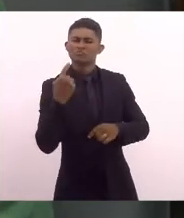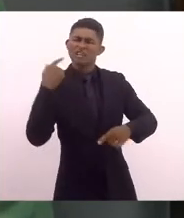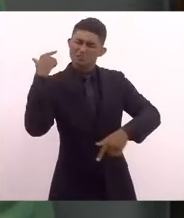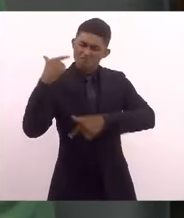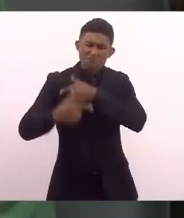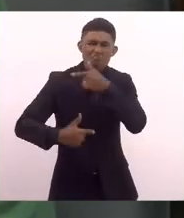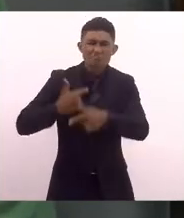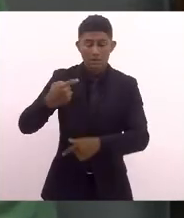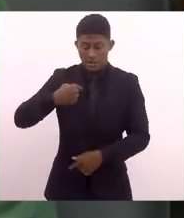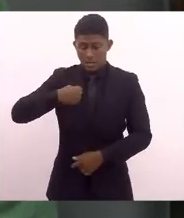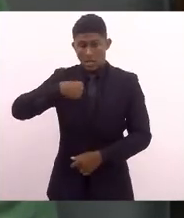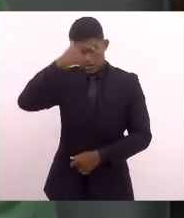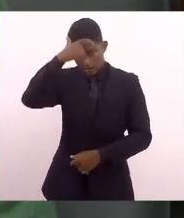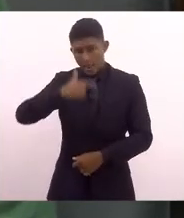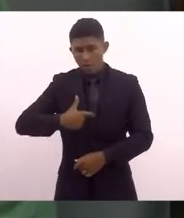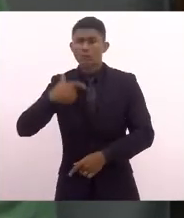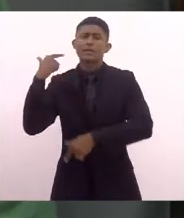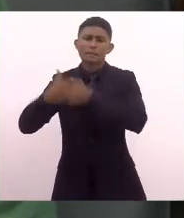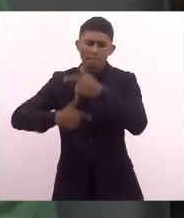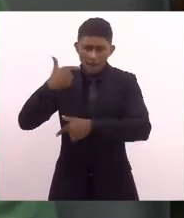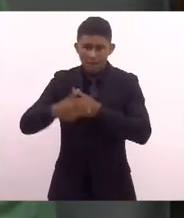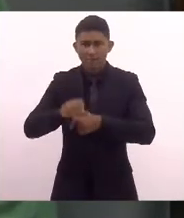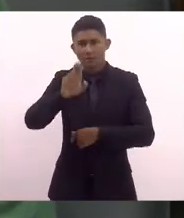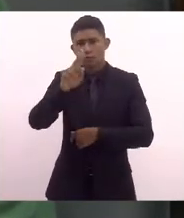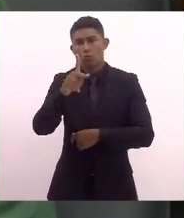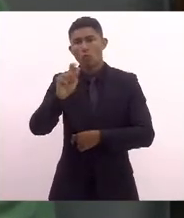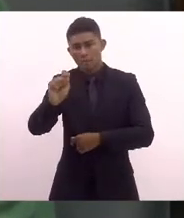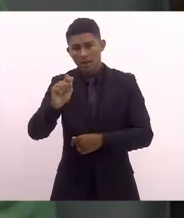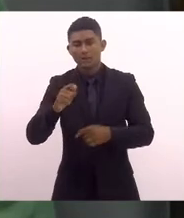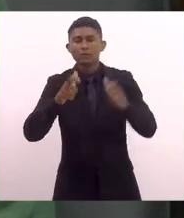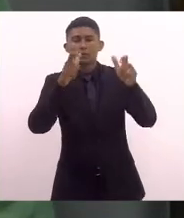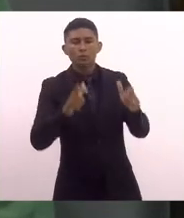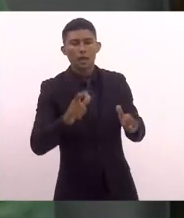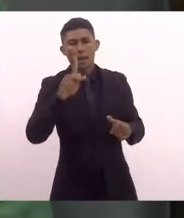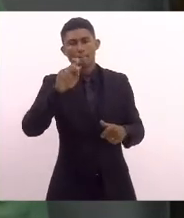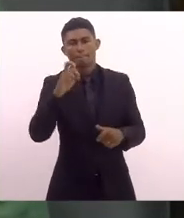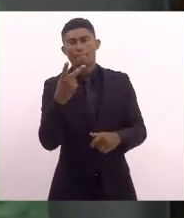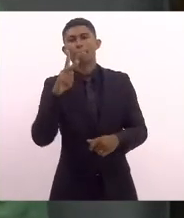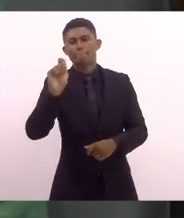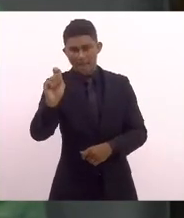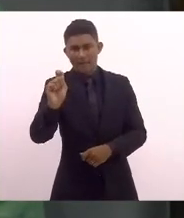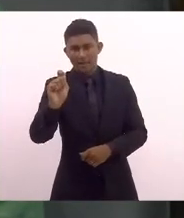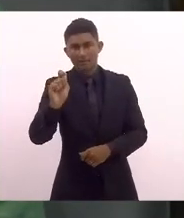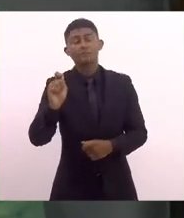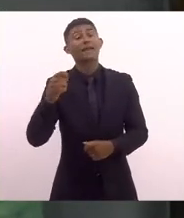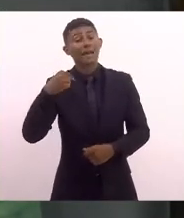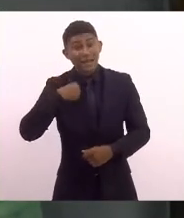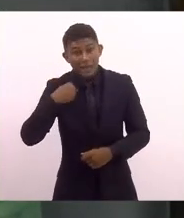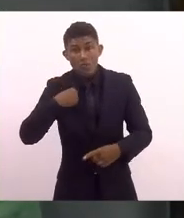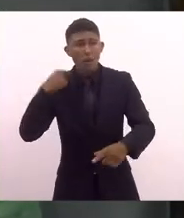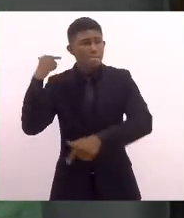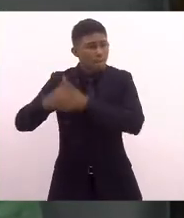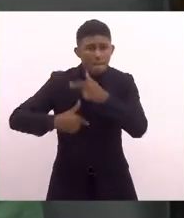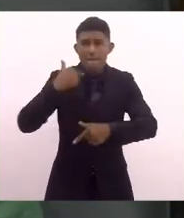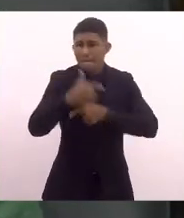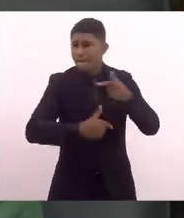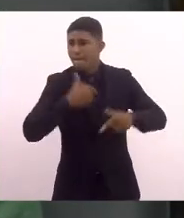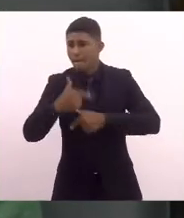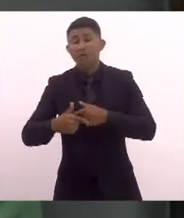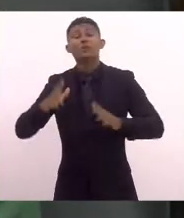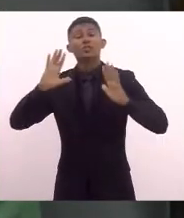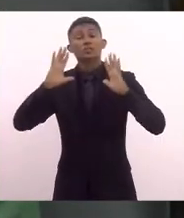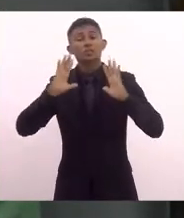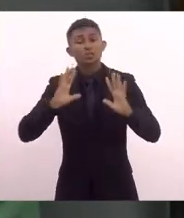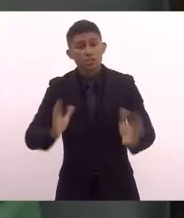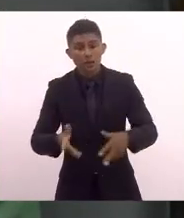enquanto profissional de enfermagem, trabalhava na UPA da Penha, no SAMU Rio de Janeiro, e posso garantir para vocês que eu rodei por 6 horas com um paciente dentro